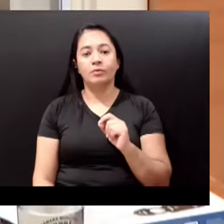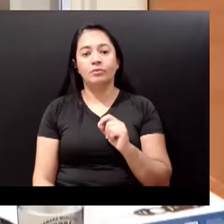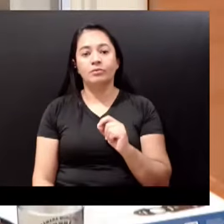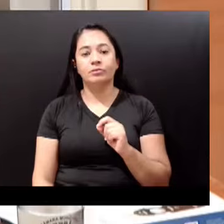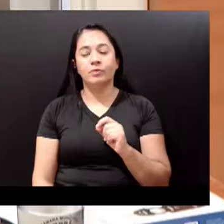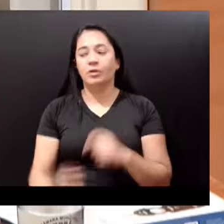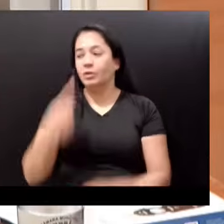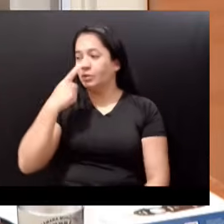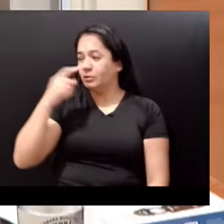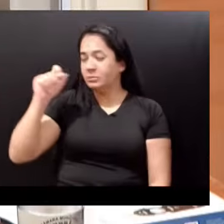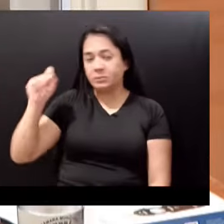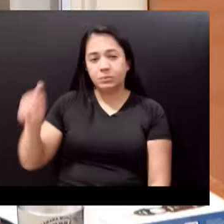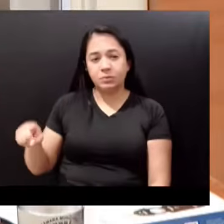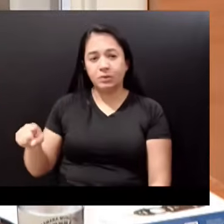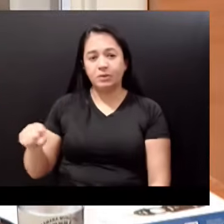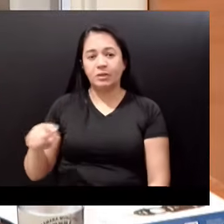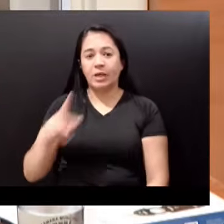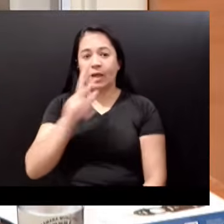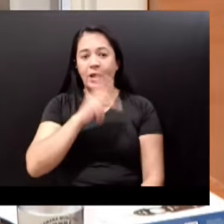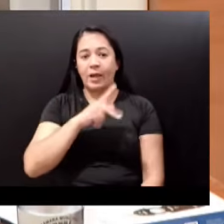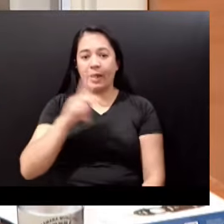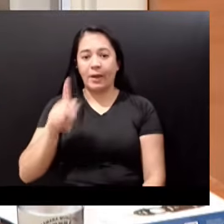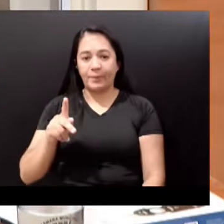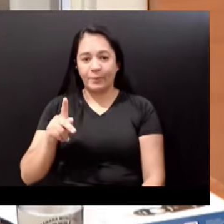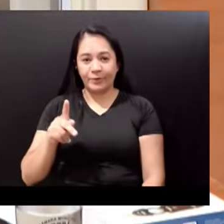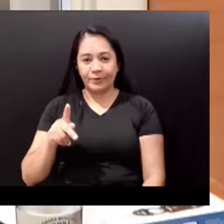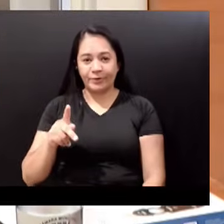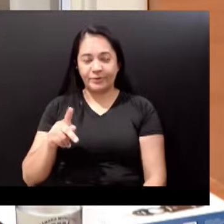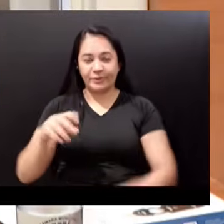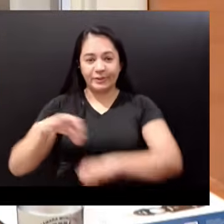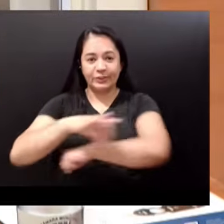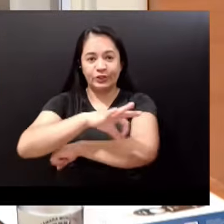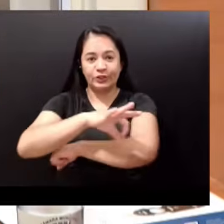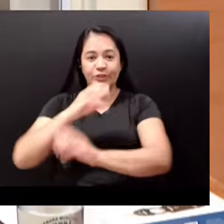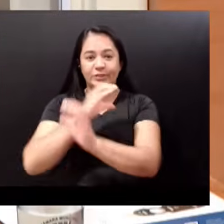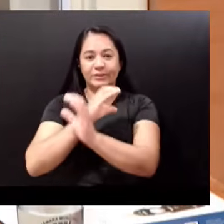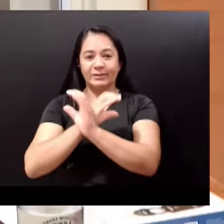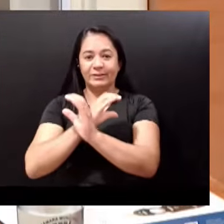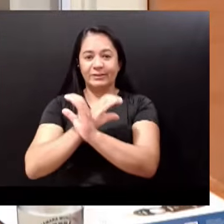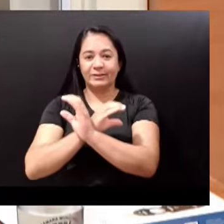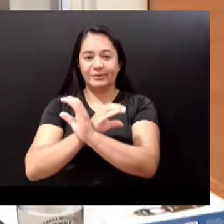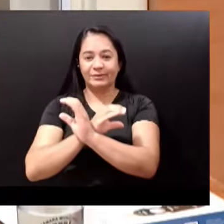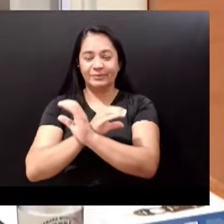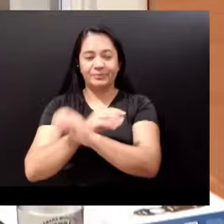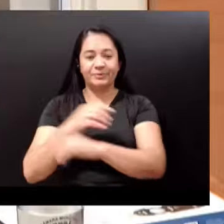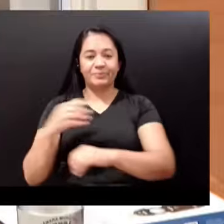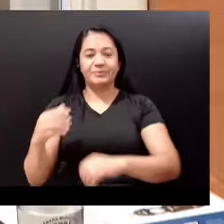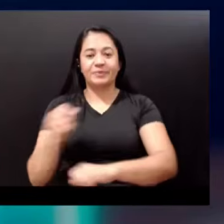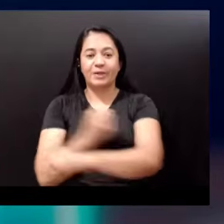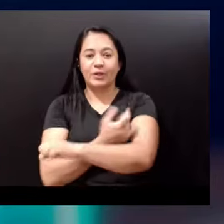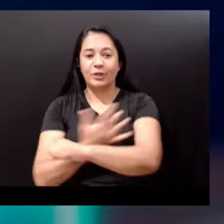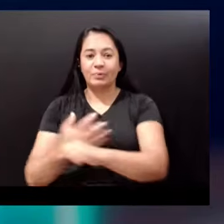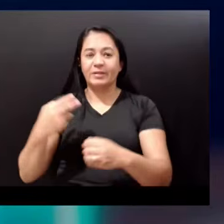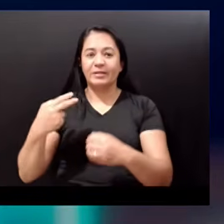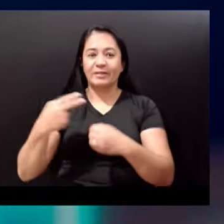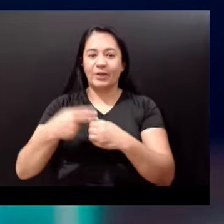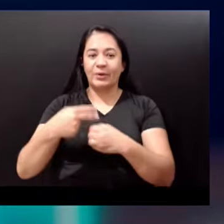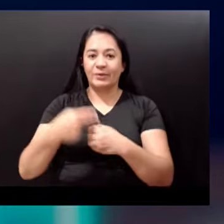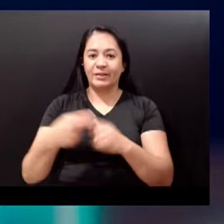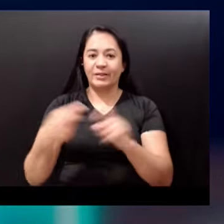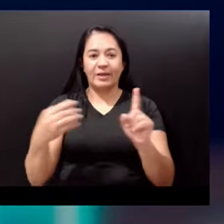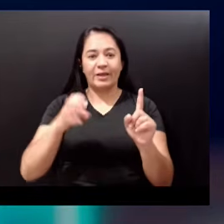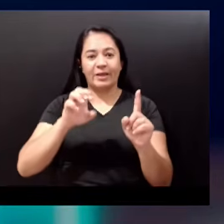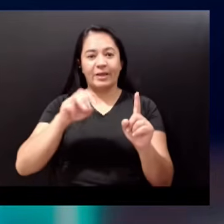A professora da Faculdade de Engenharia Civil, Arquitetura e Urbanismo da Unicamp, Emília Wanda, realizou